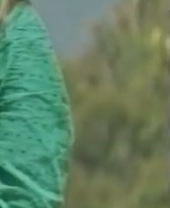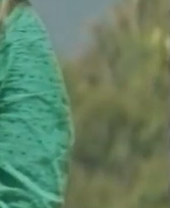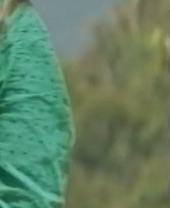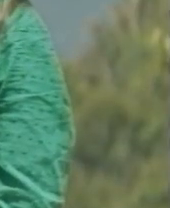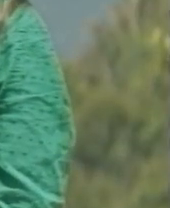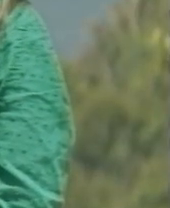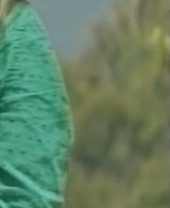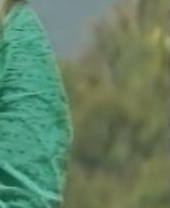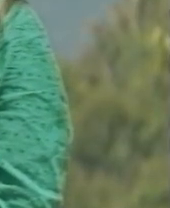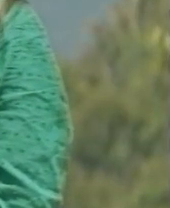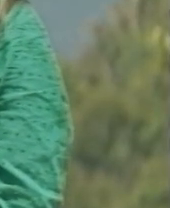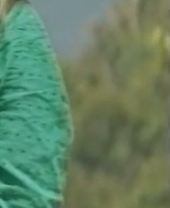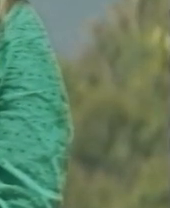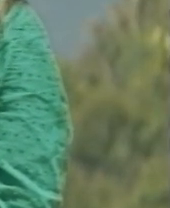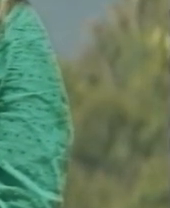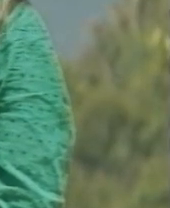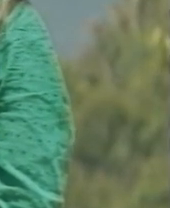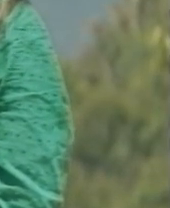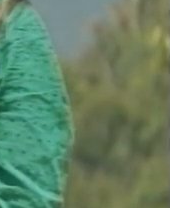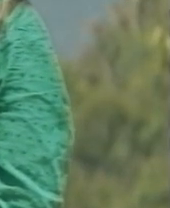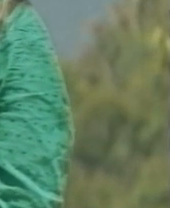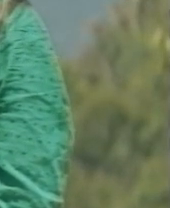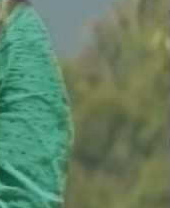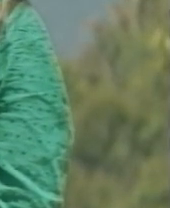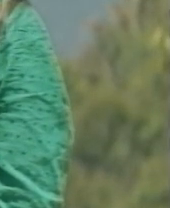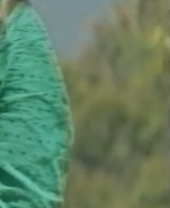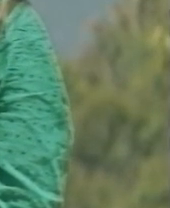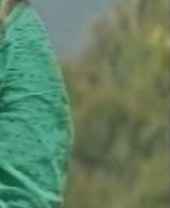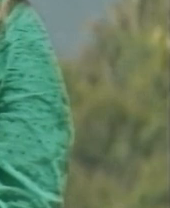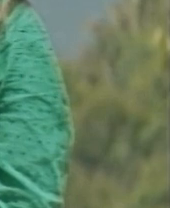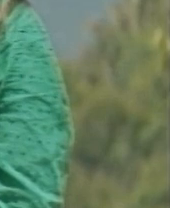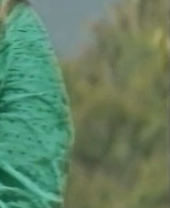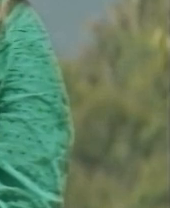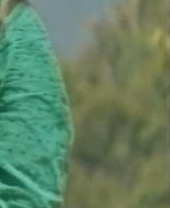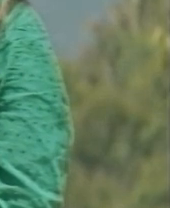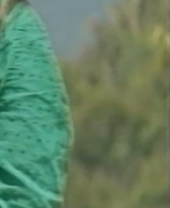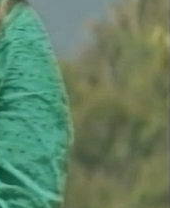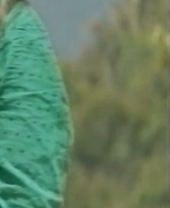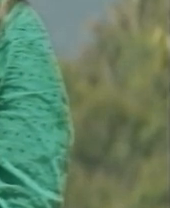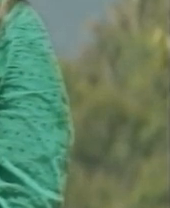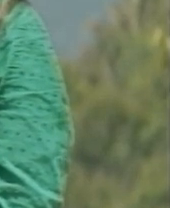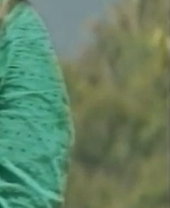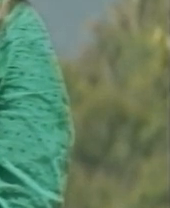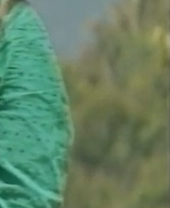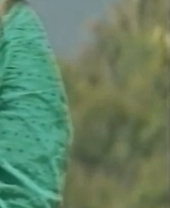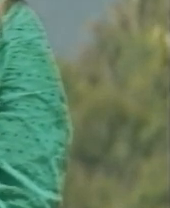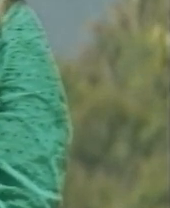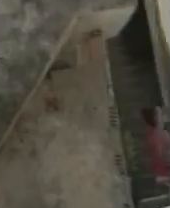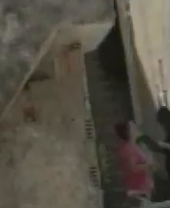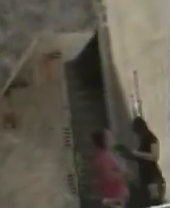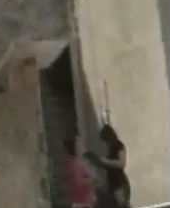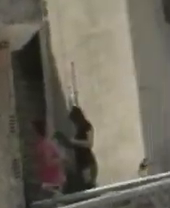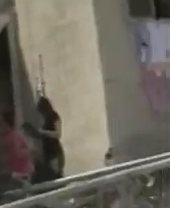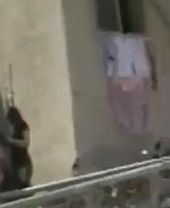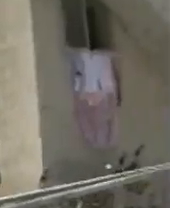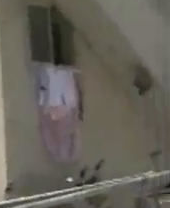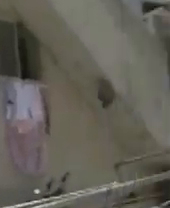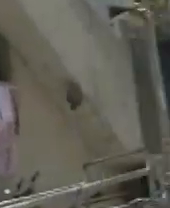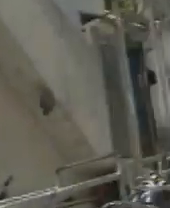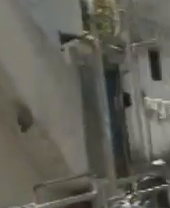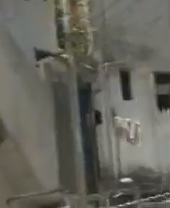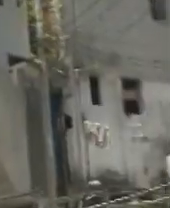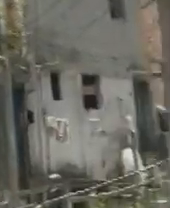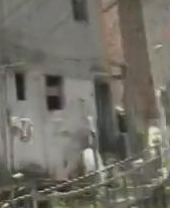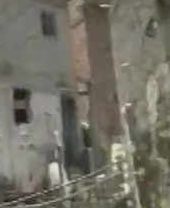pesquisa tem a ver com minha história de vida, que é já ter convivido com falta de acesso ao serviço de saneamento básico. Nós